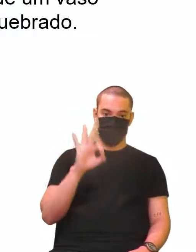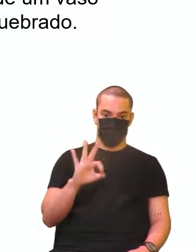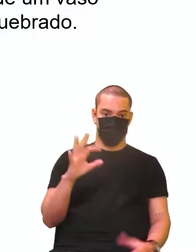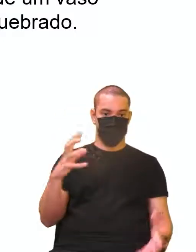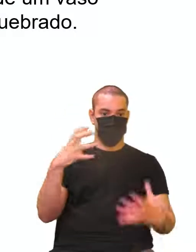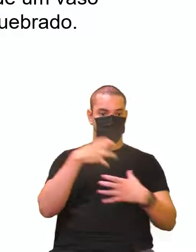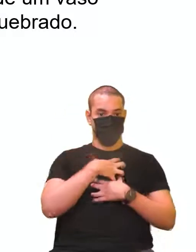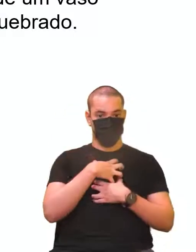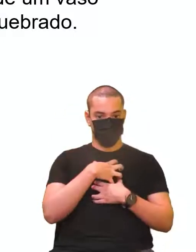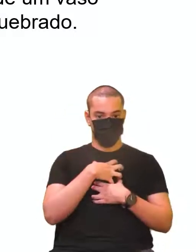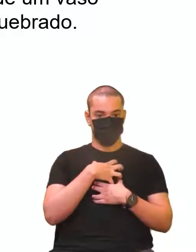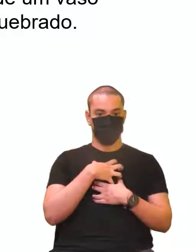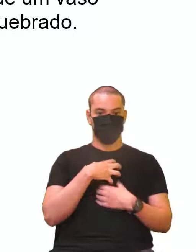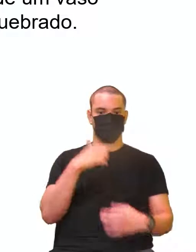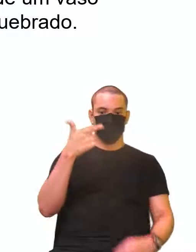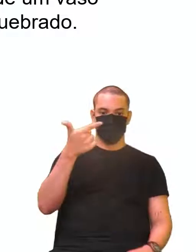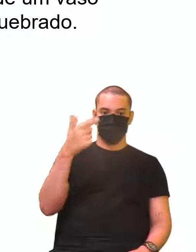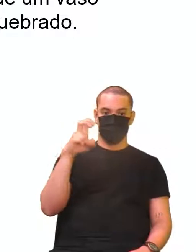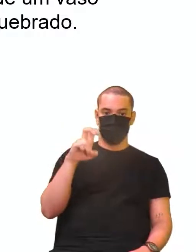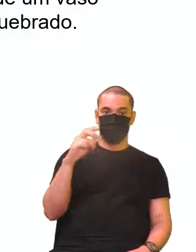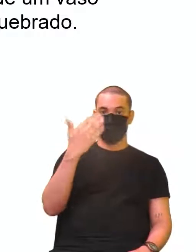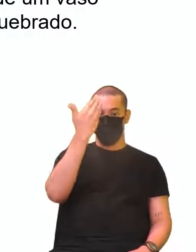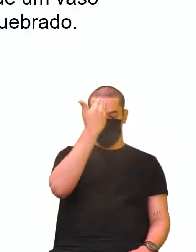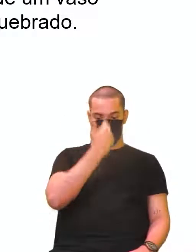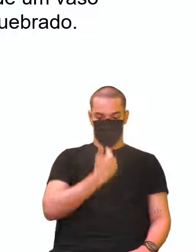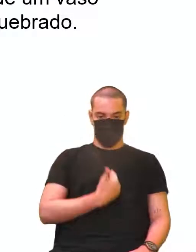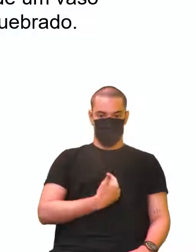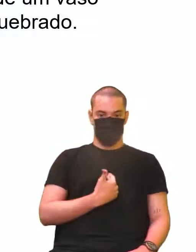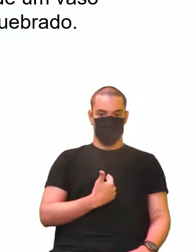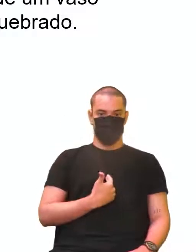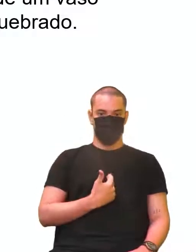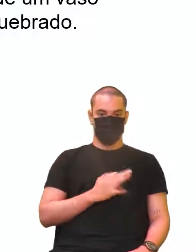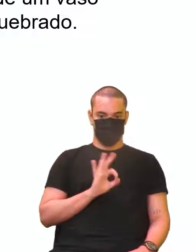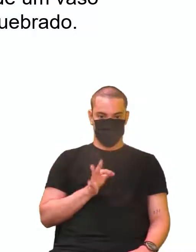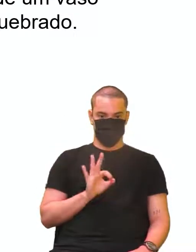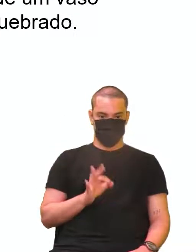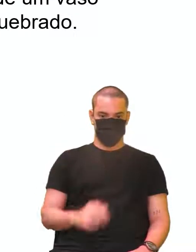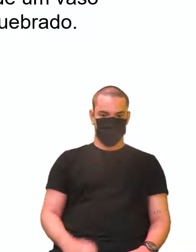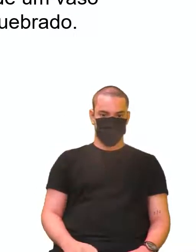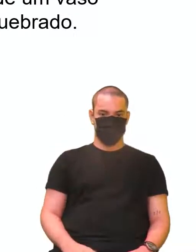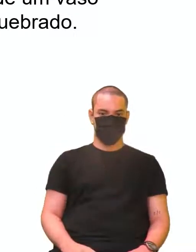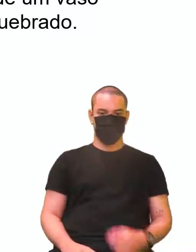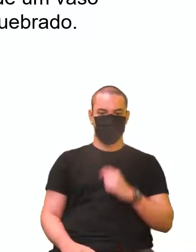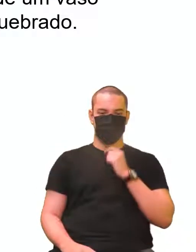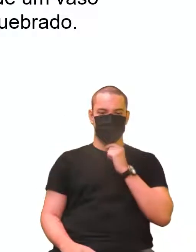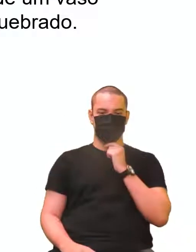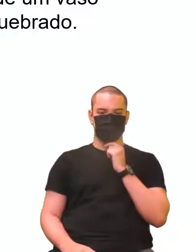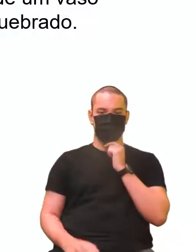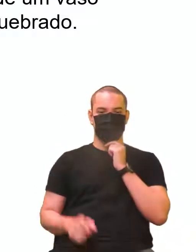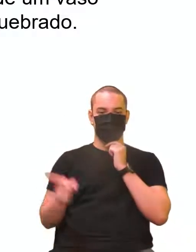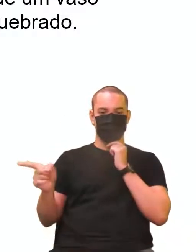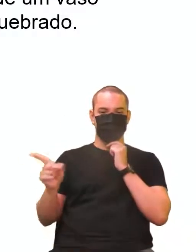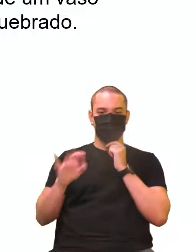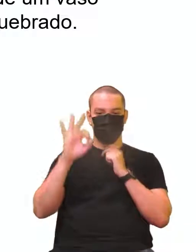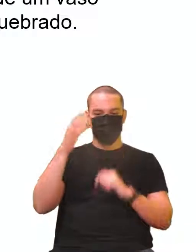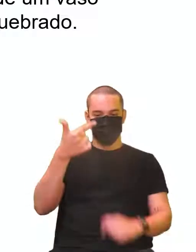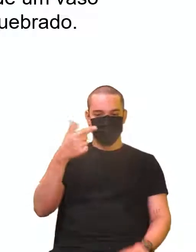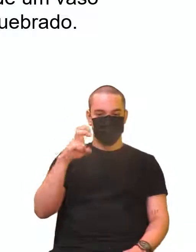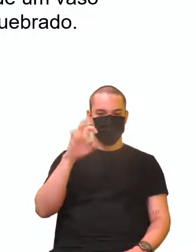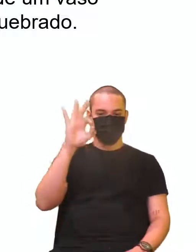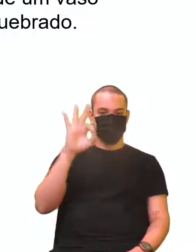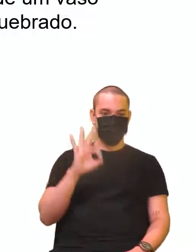25%, nossa, ficou lindo esse 25%, deixa eu fazer mais pra cima. Ele parece qualquer coisa, menos 25%. Menos